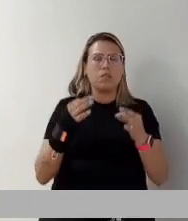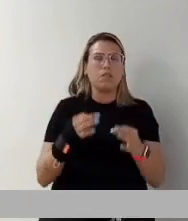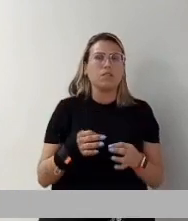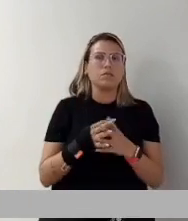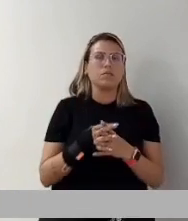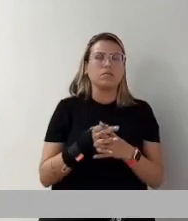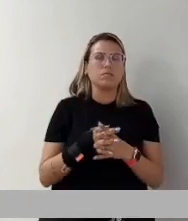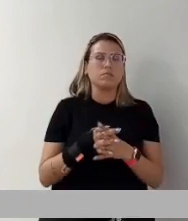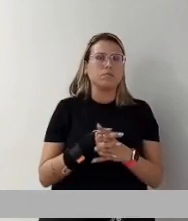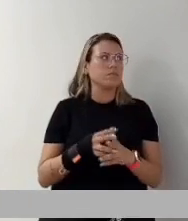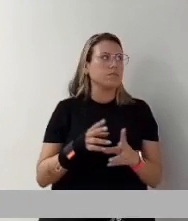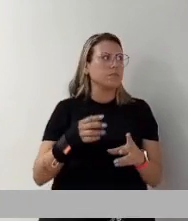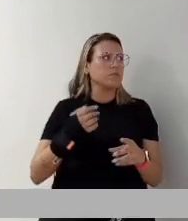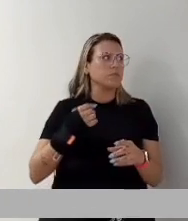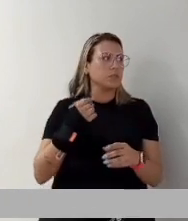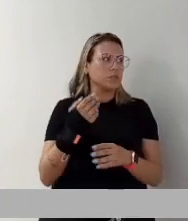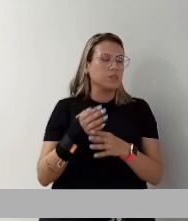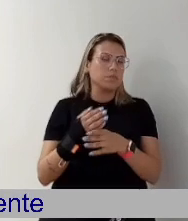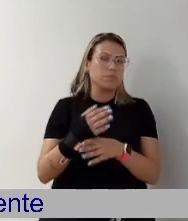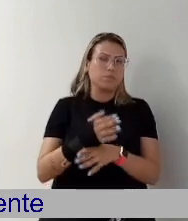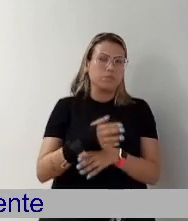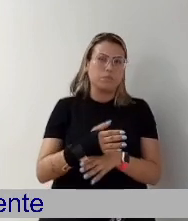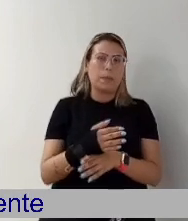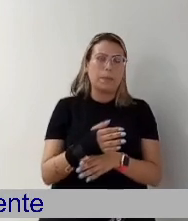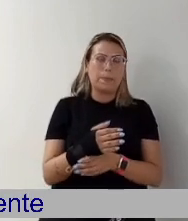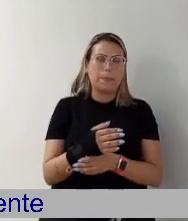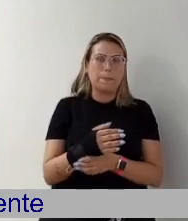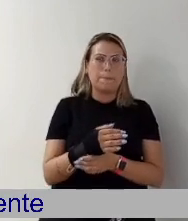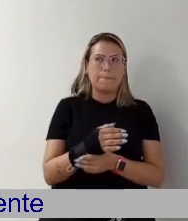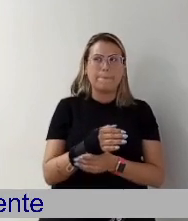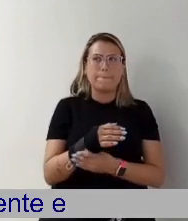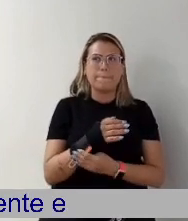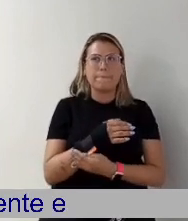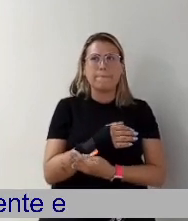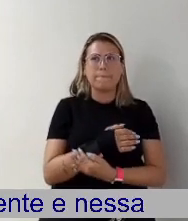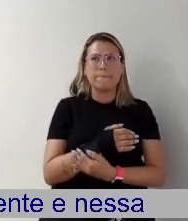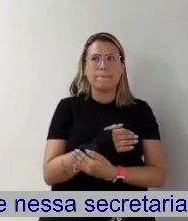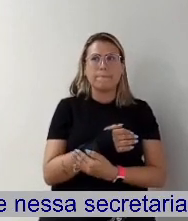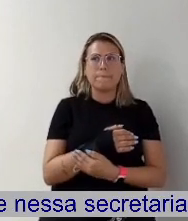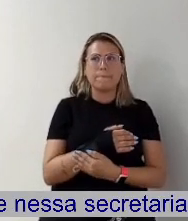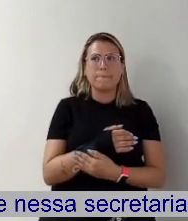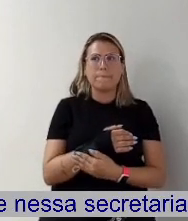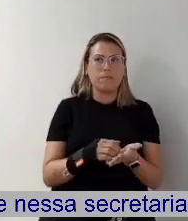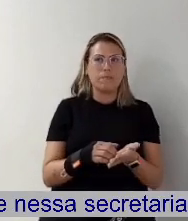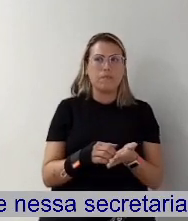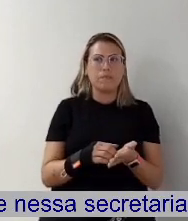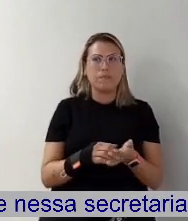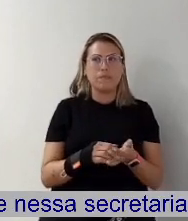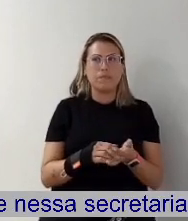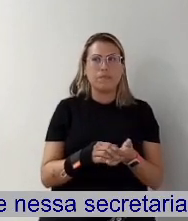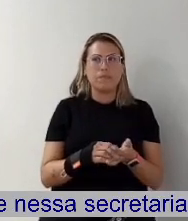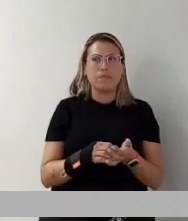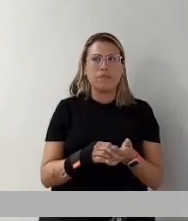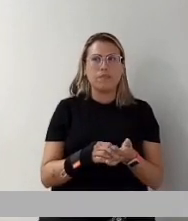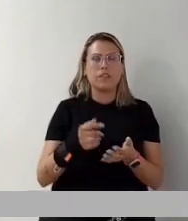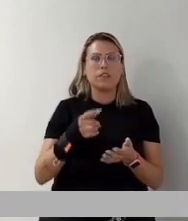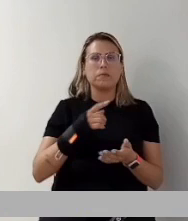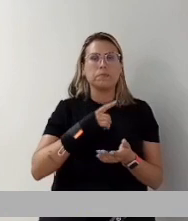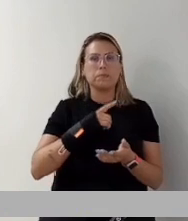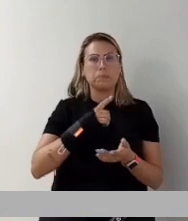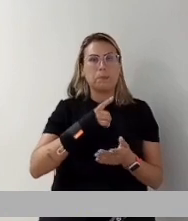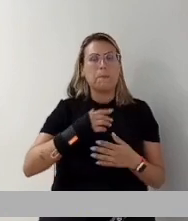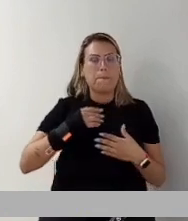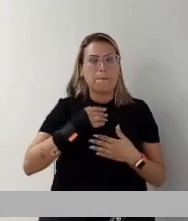Assumimos a Secretaria de Meio Ambiente e nessa secretaria eh tivemos o prazer